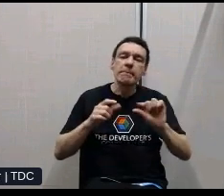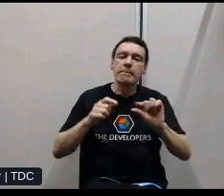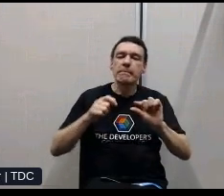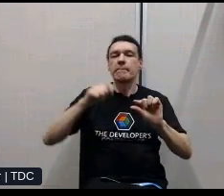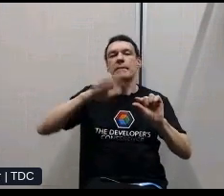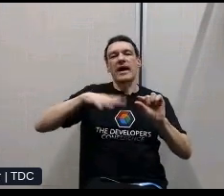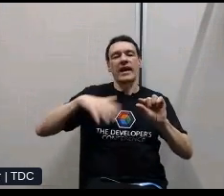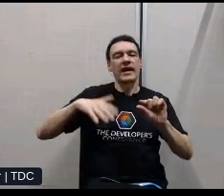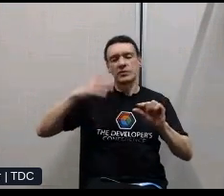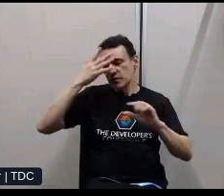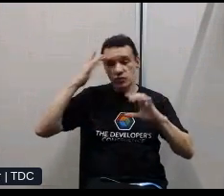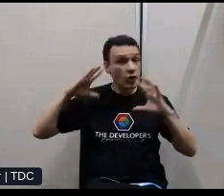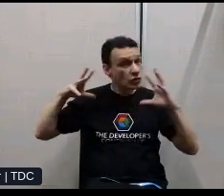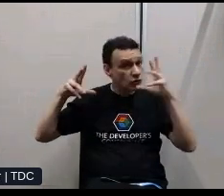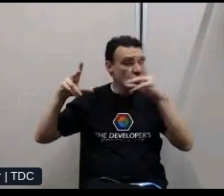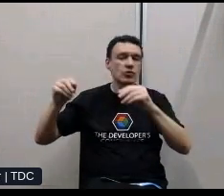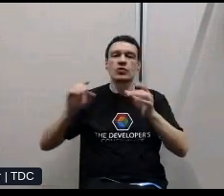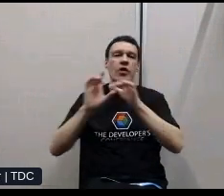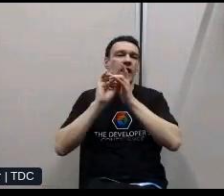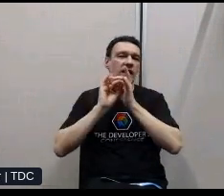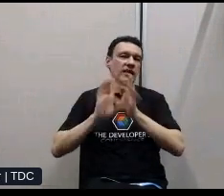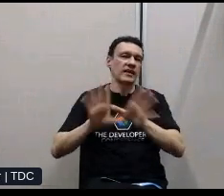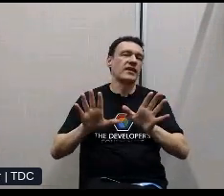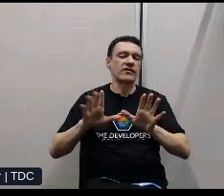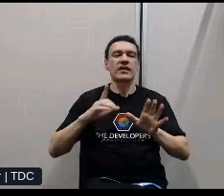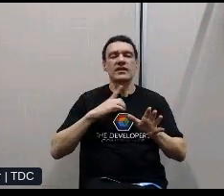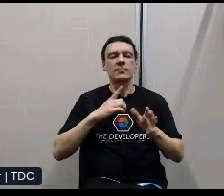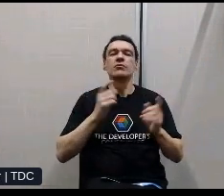havido um aumento de pesquisa e adoção de dispositivos